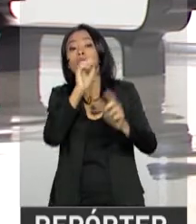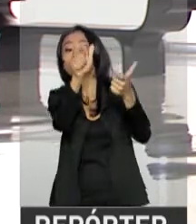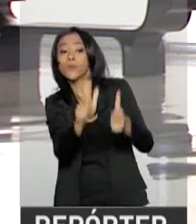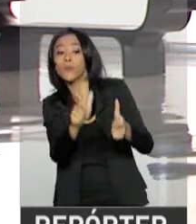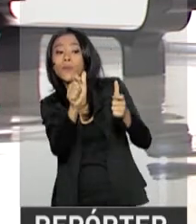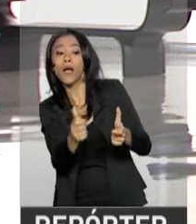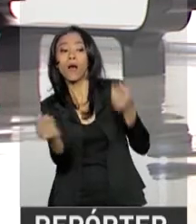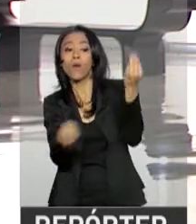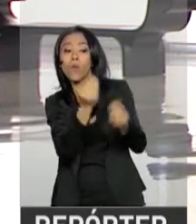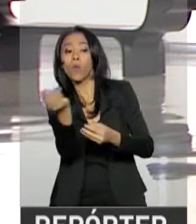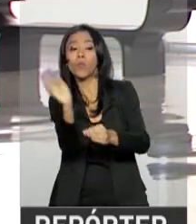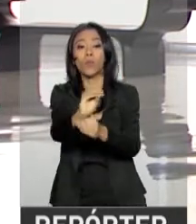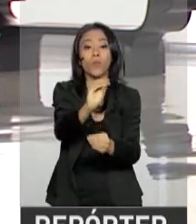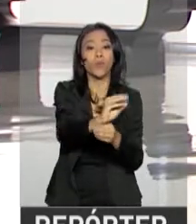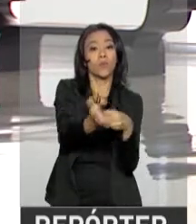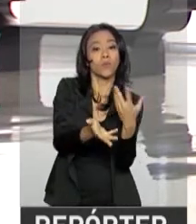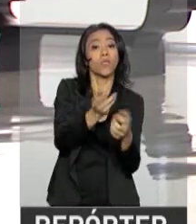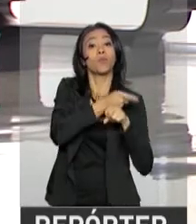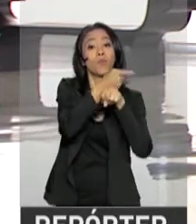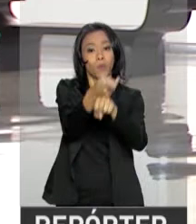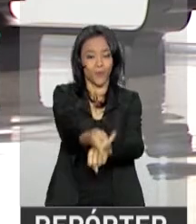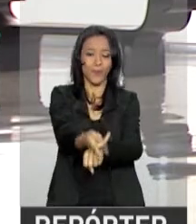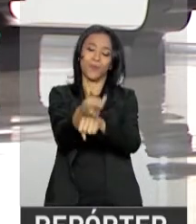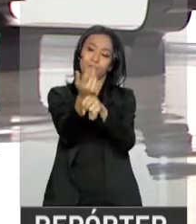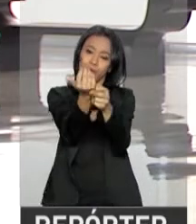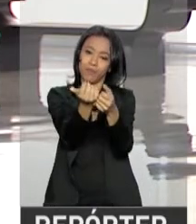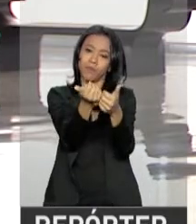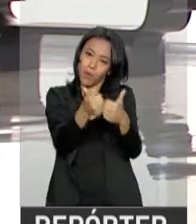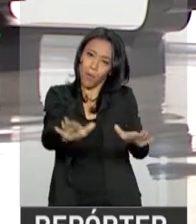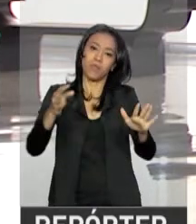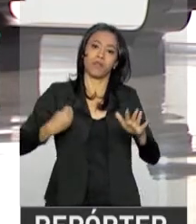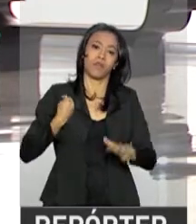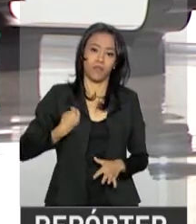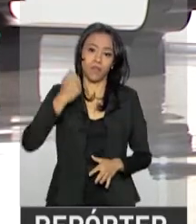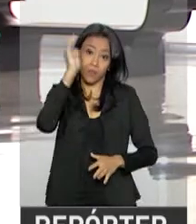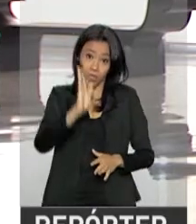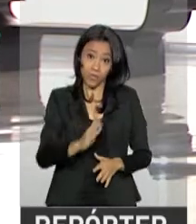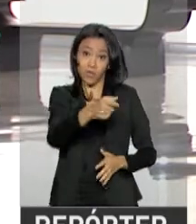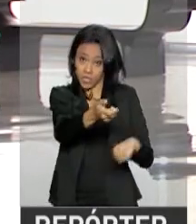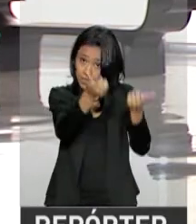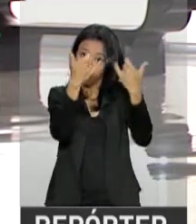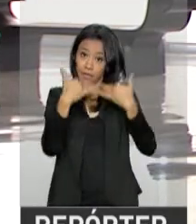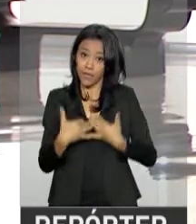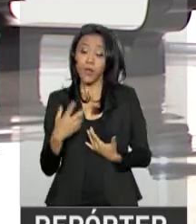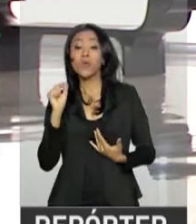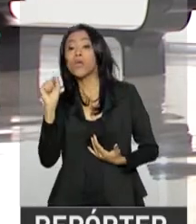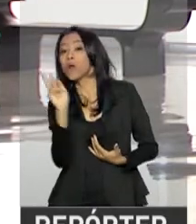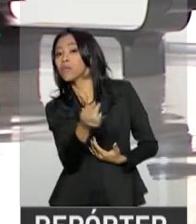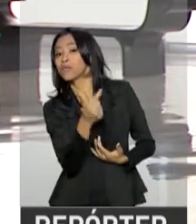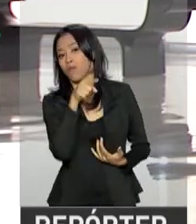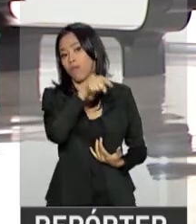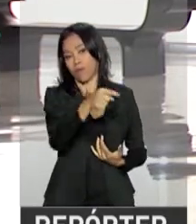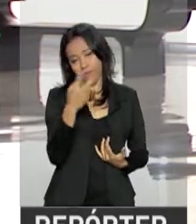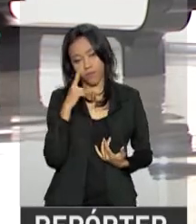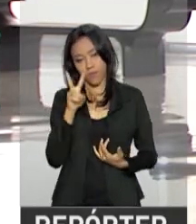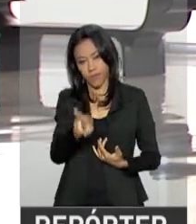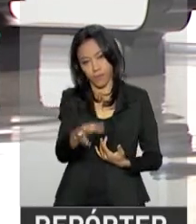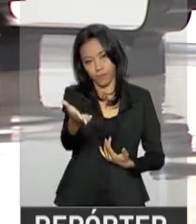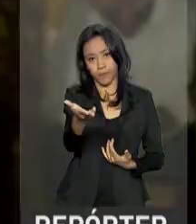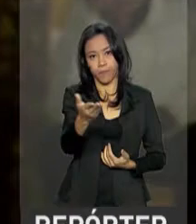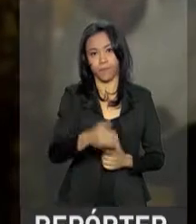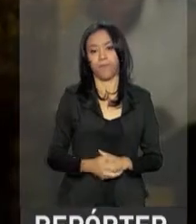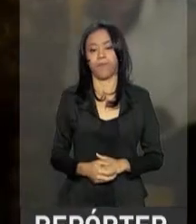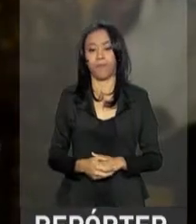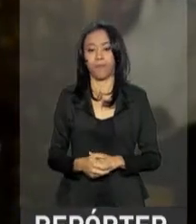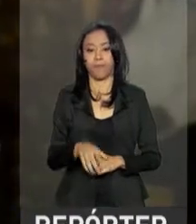refugiados venezuelanos que busca um recomeço no brasil e nos conta o que ela viu por lá vamos assistir